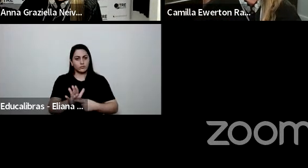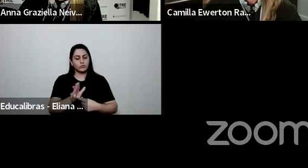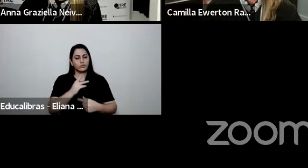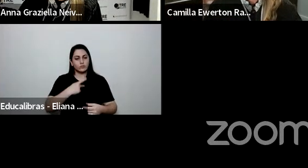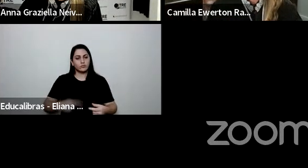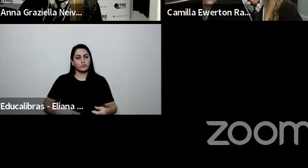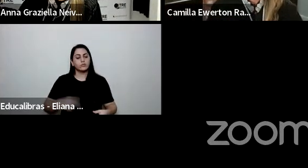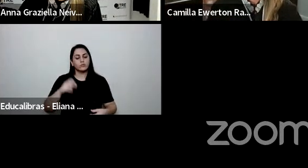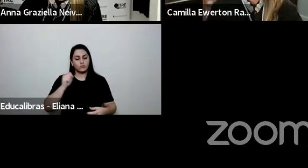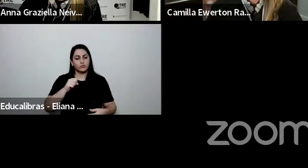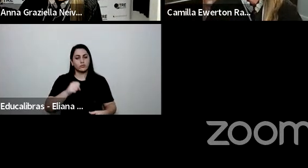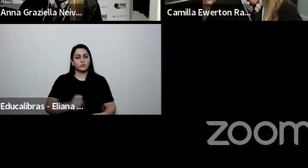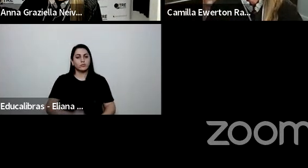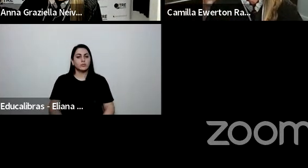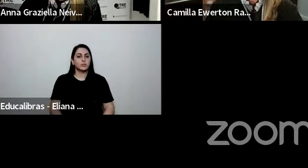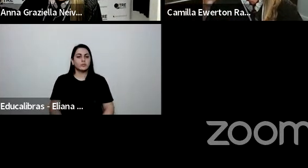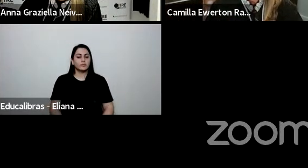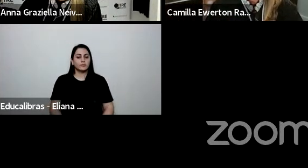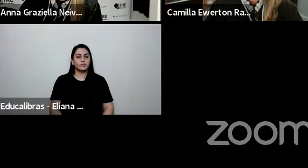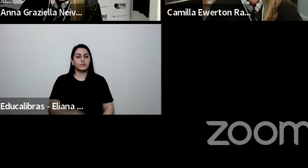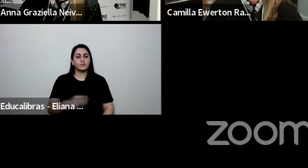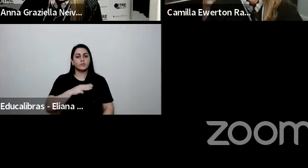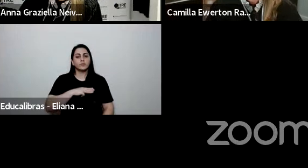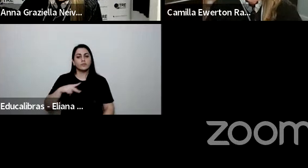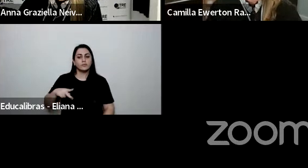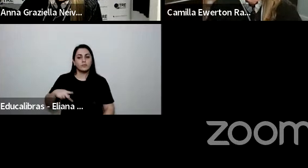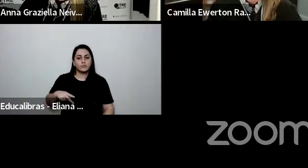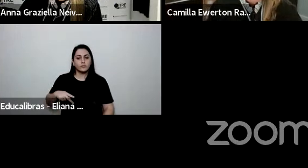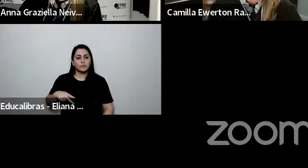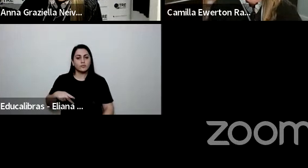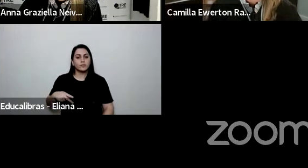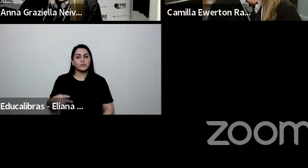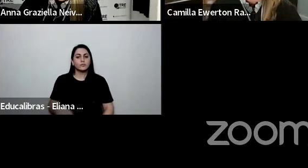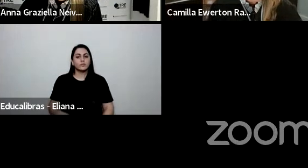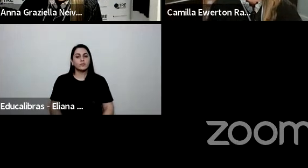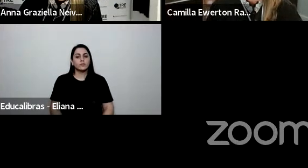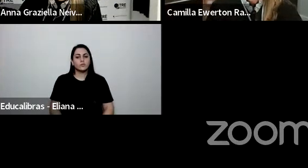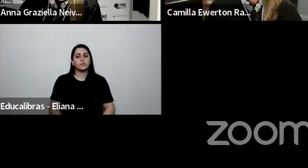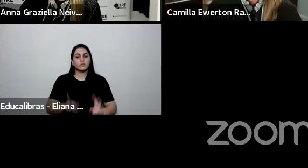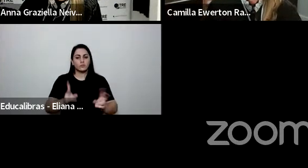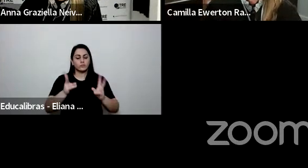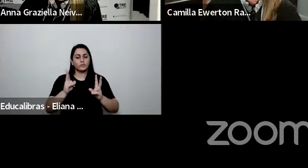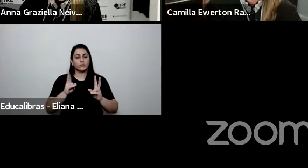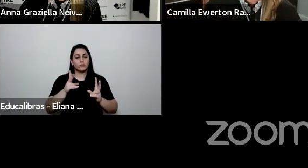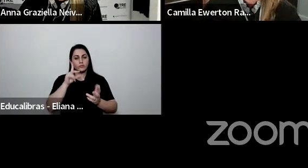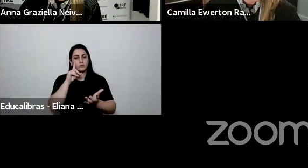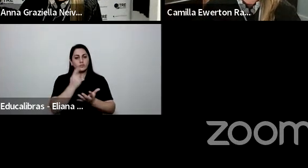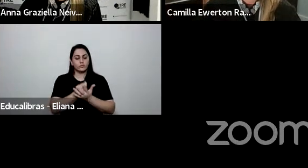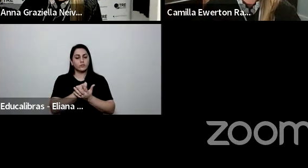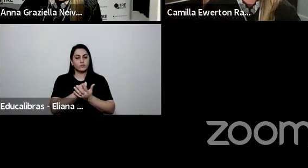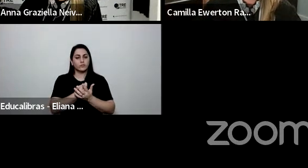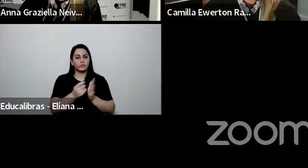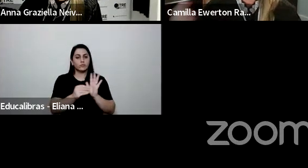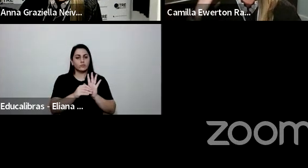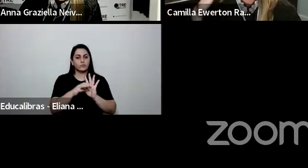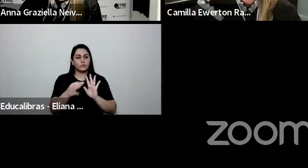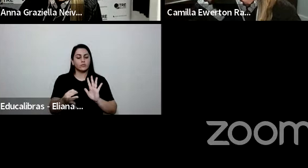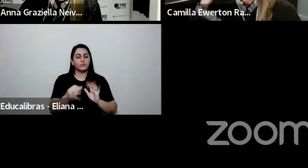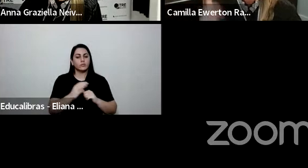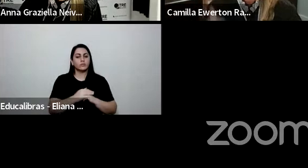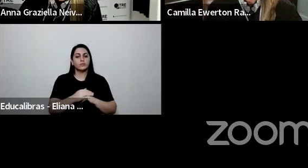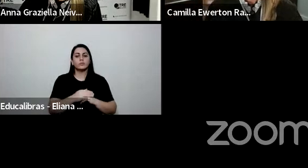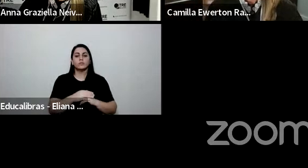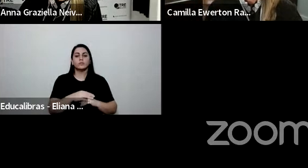referido o Ministério Público a palavra devolva a palavra a senhora